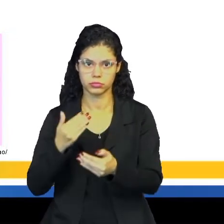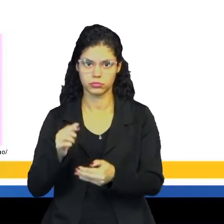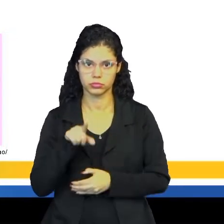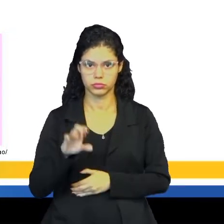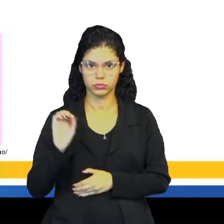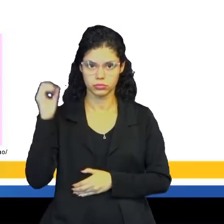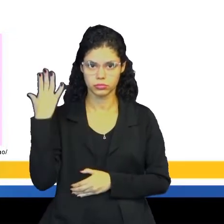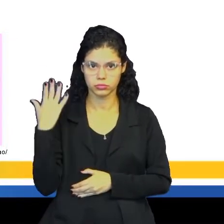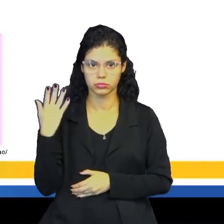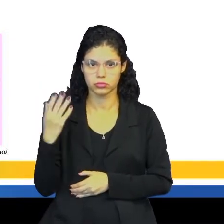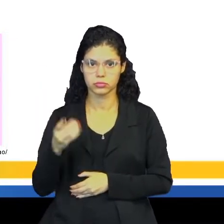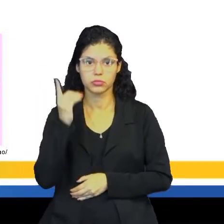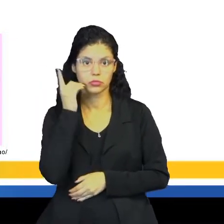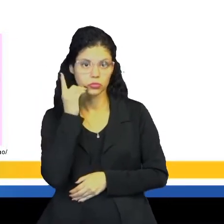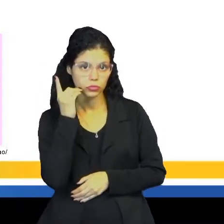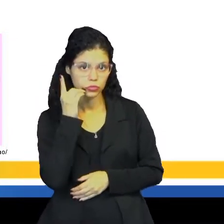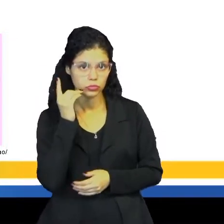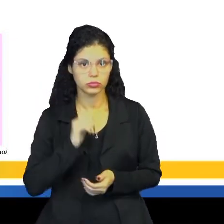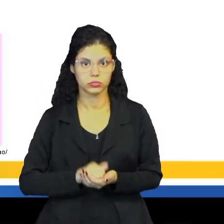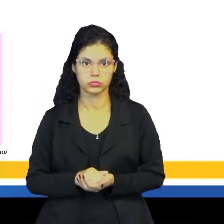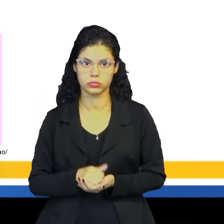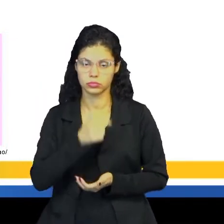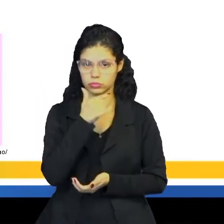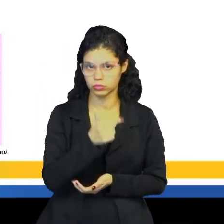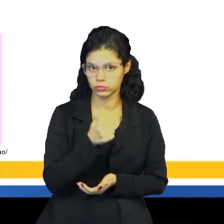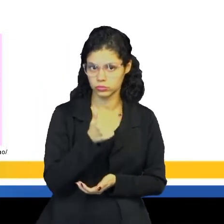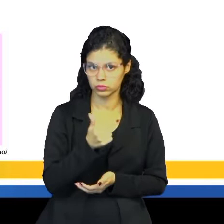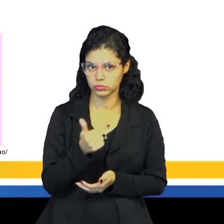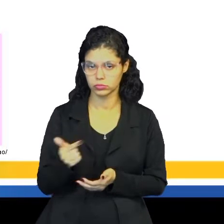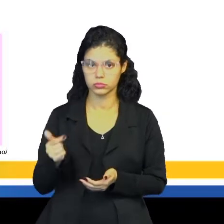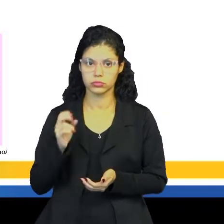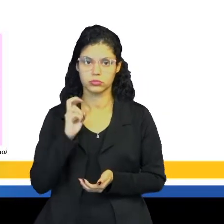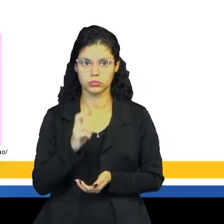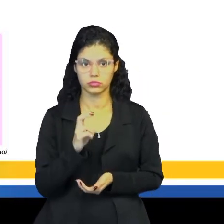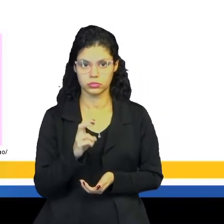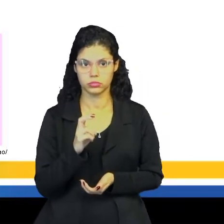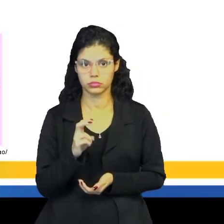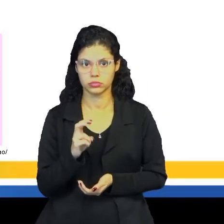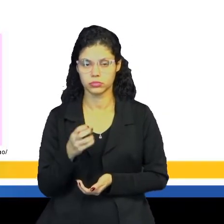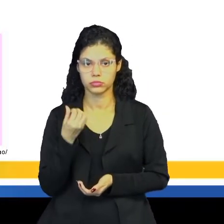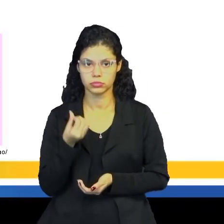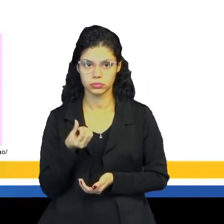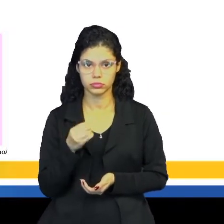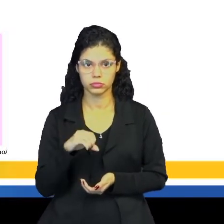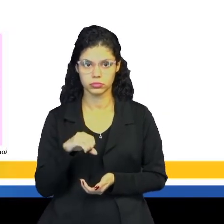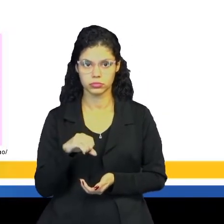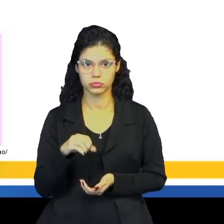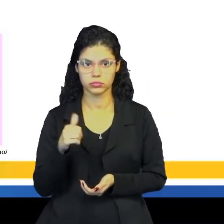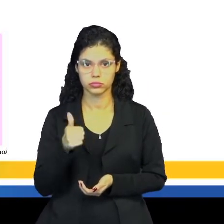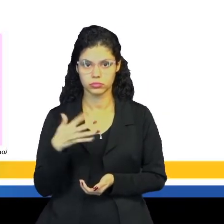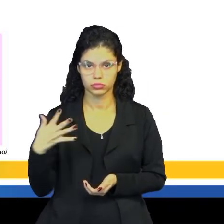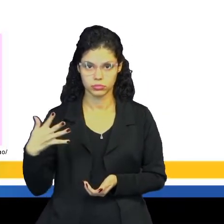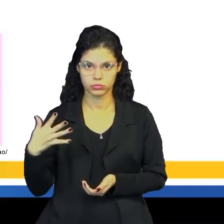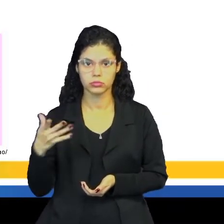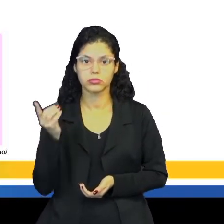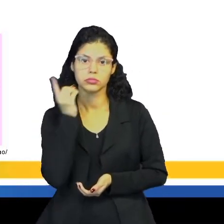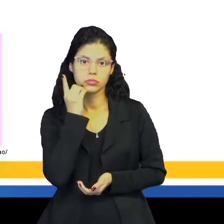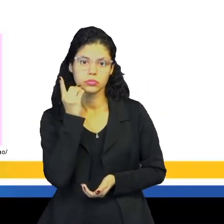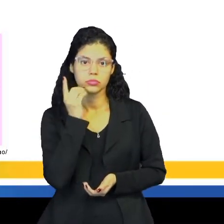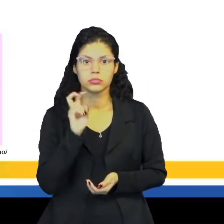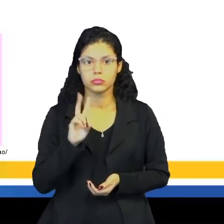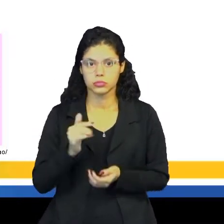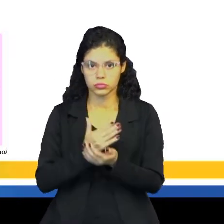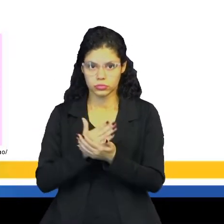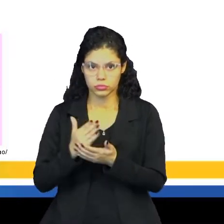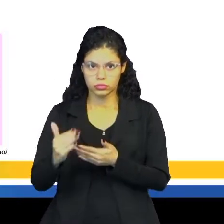aí contando dos dias, desde o 2º dia, 5º dia, 9º dia, no 14º dia vai